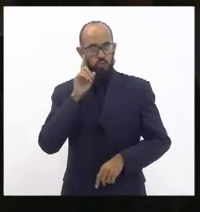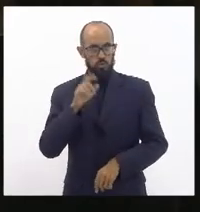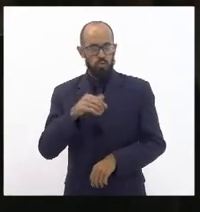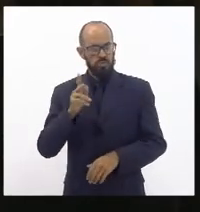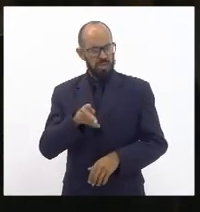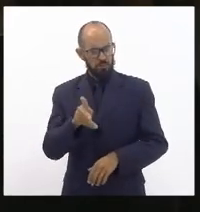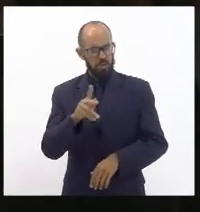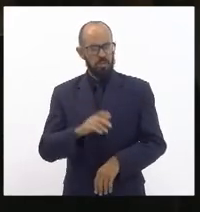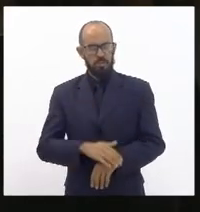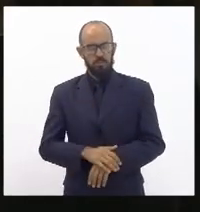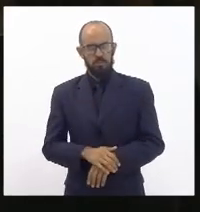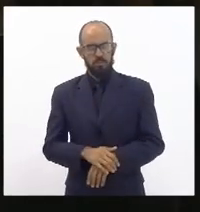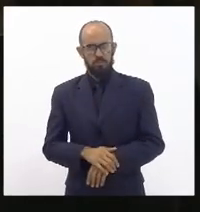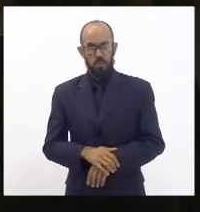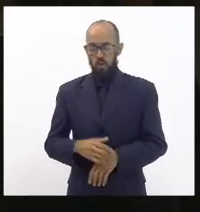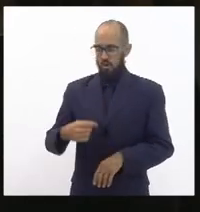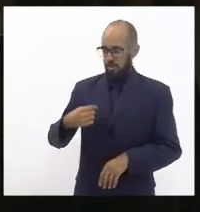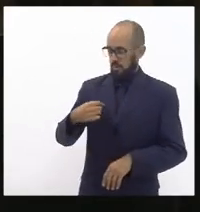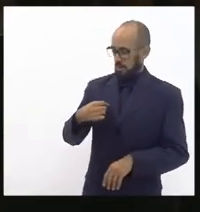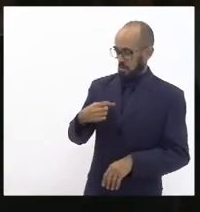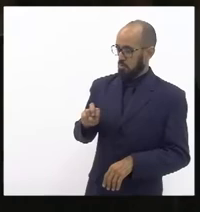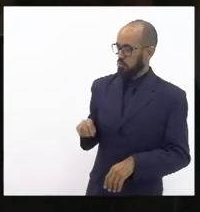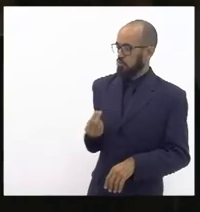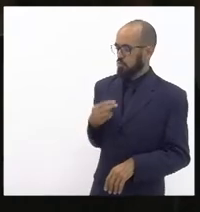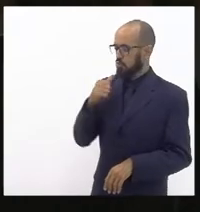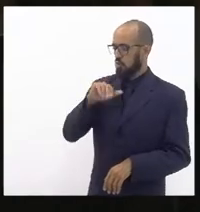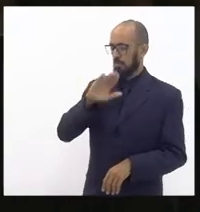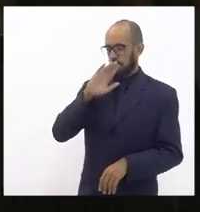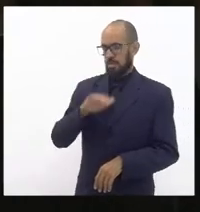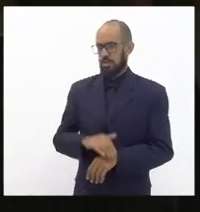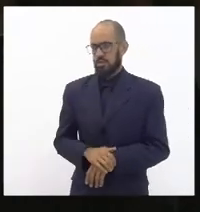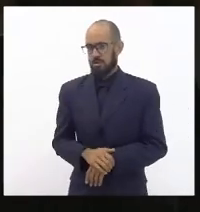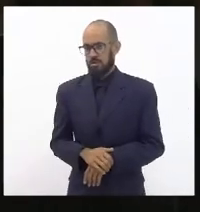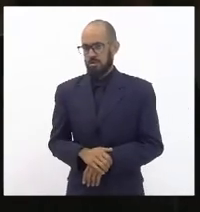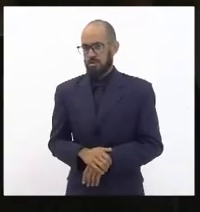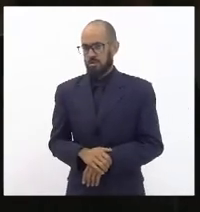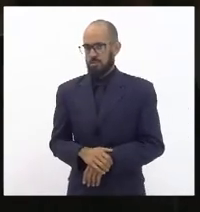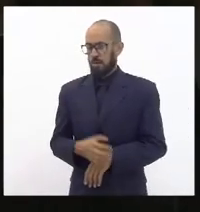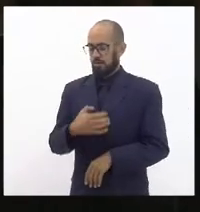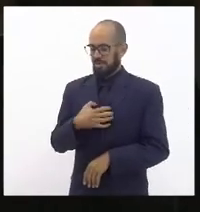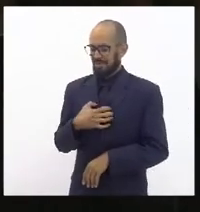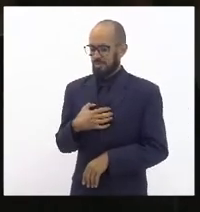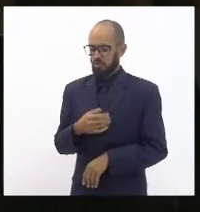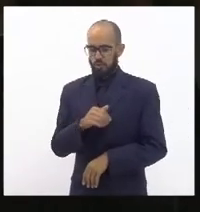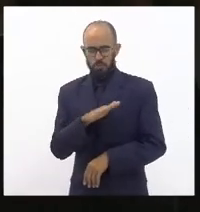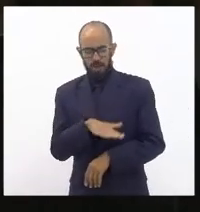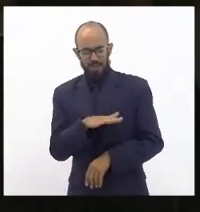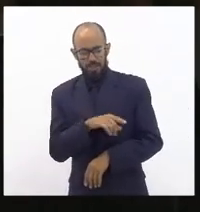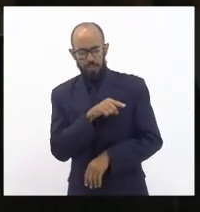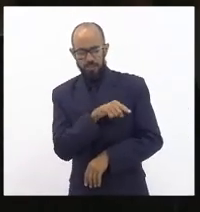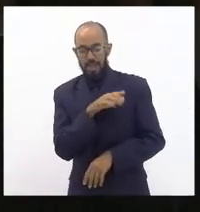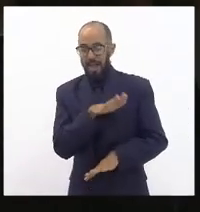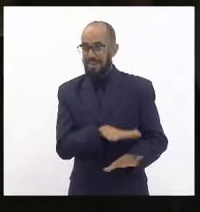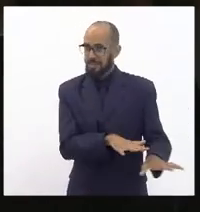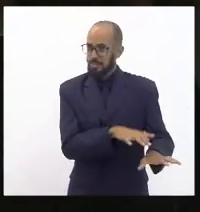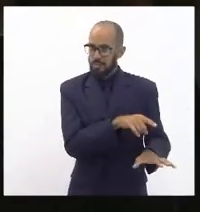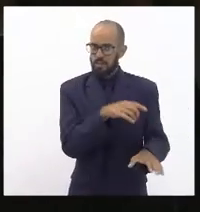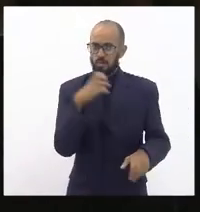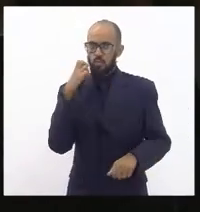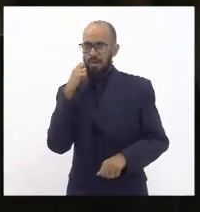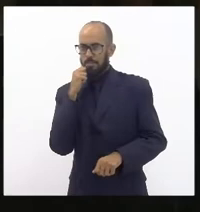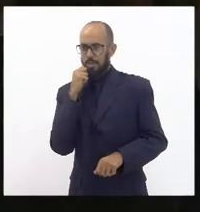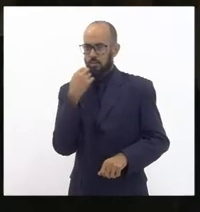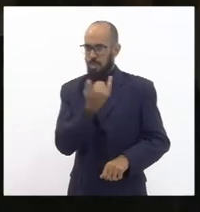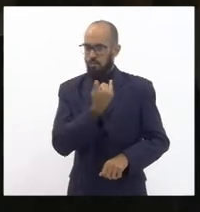eu sou mãe primeiro que você vê uma criança na situação que ela já está numa brigo e